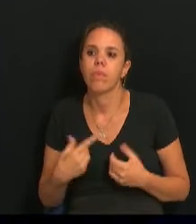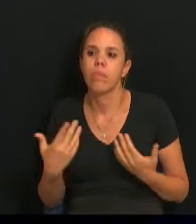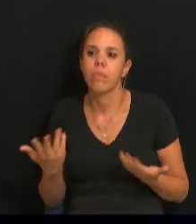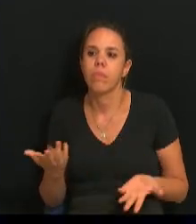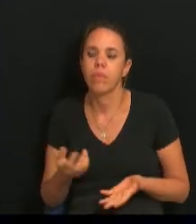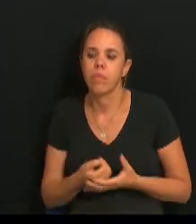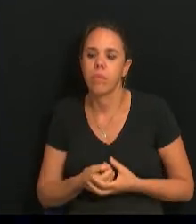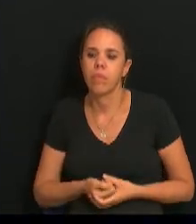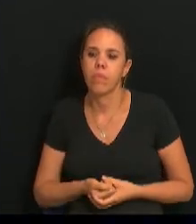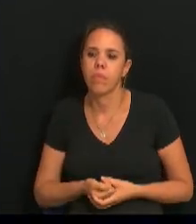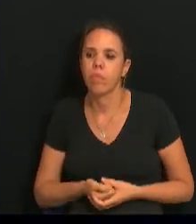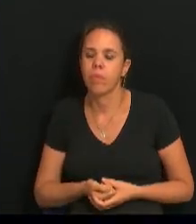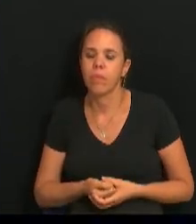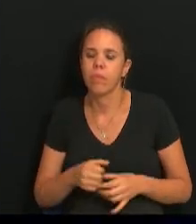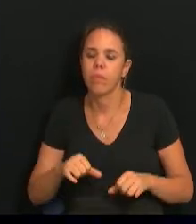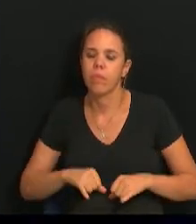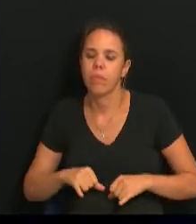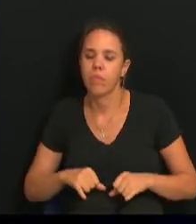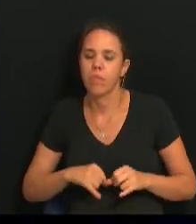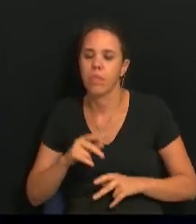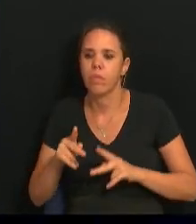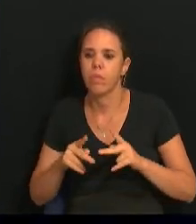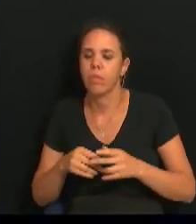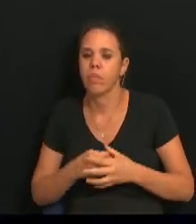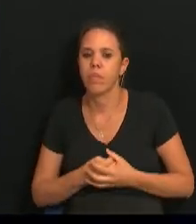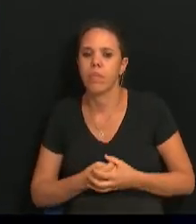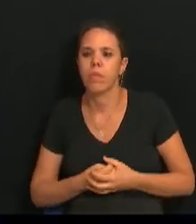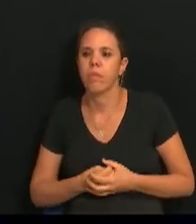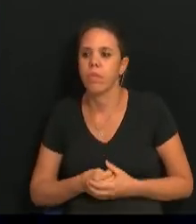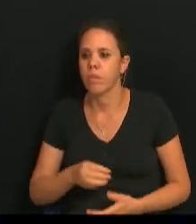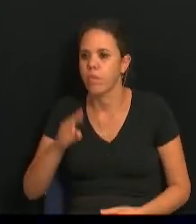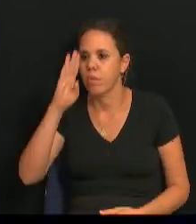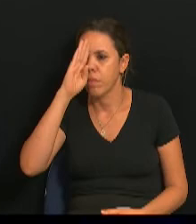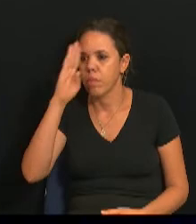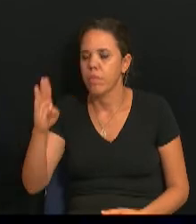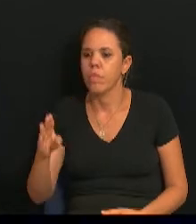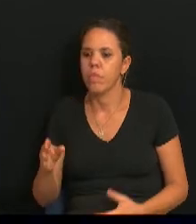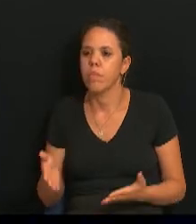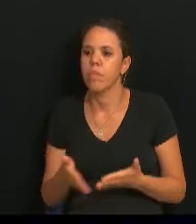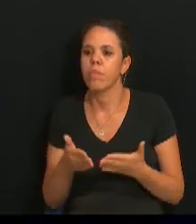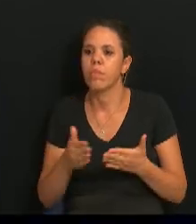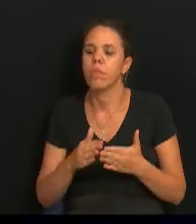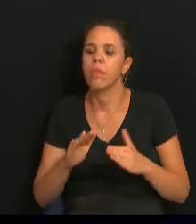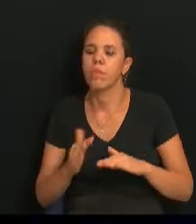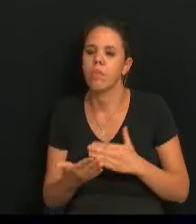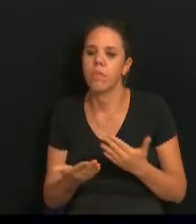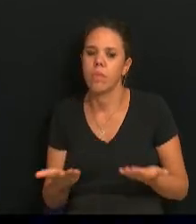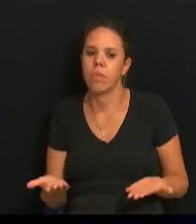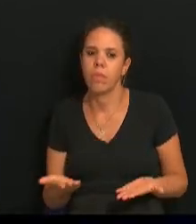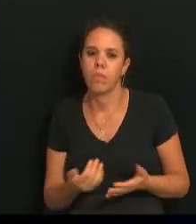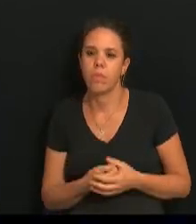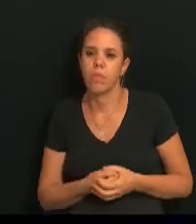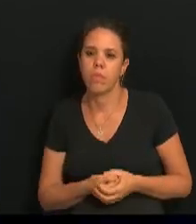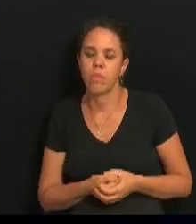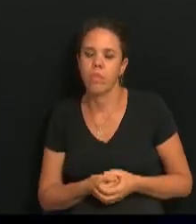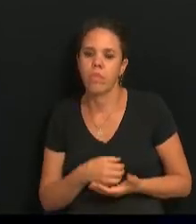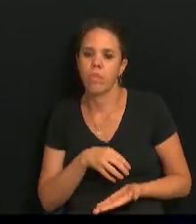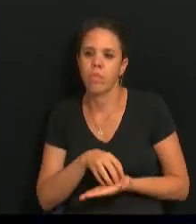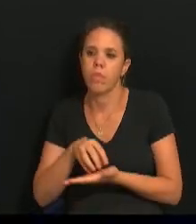assim, quem sofre mais é a população, principalmente a população da periferia, que são as